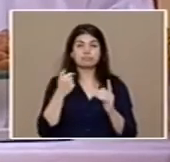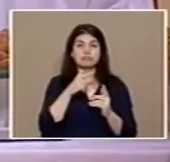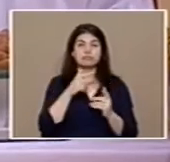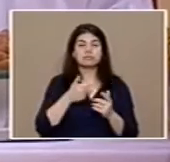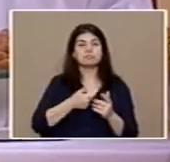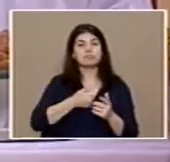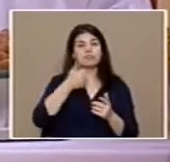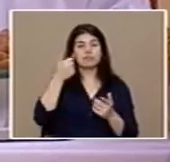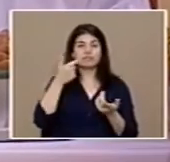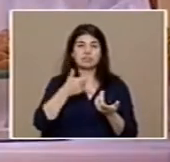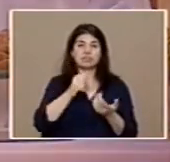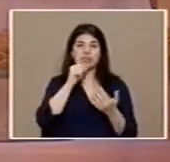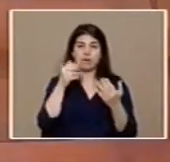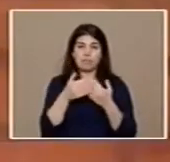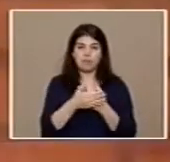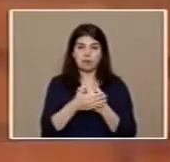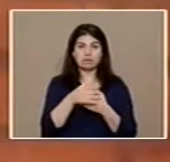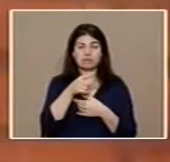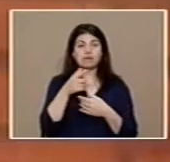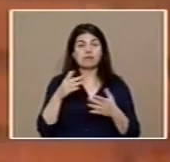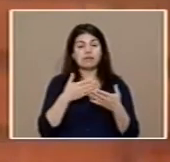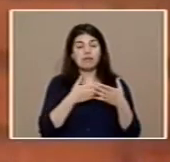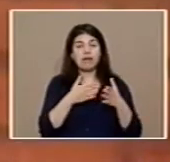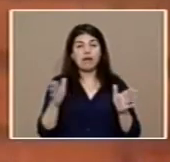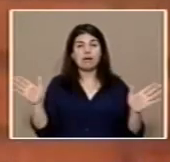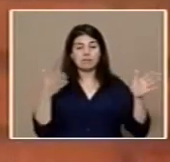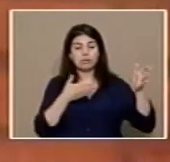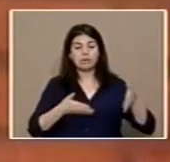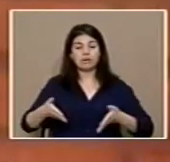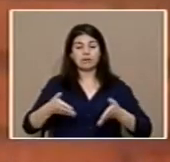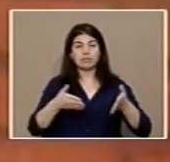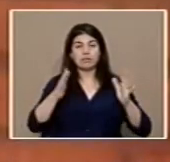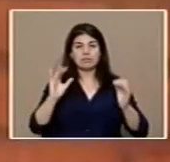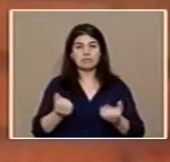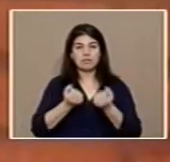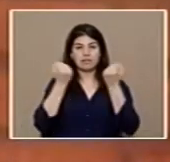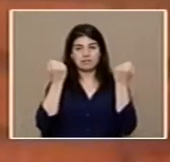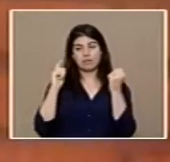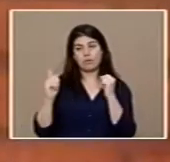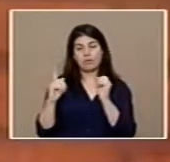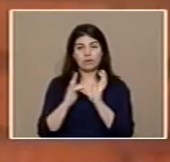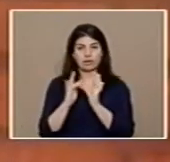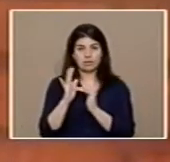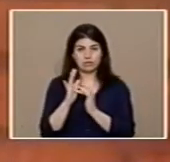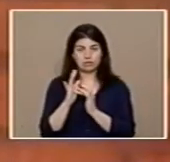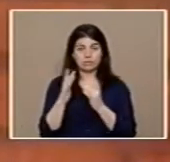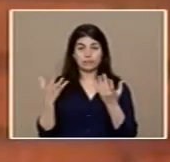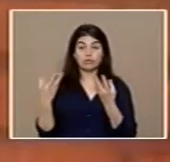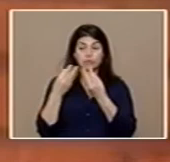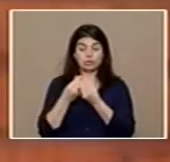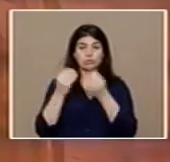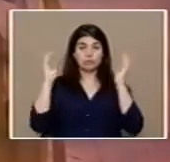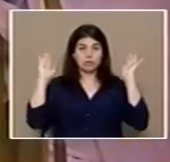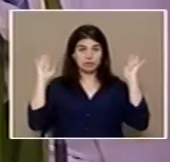e da nossa ruína abre-se o caminho da salvação por Cristo nosso Senhor por eu com a multidão dos